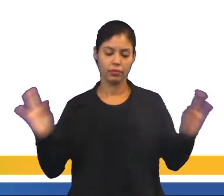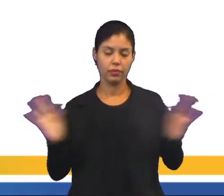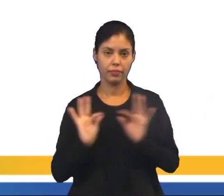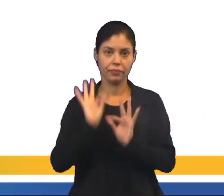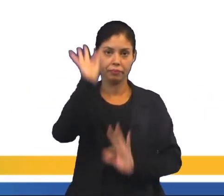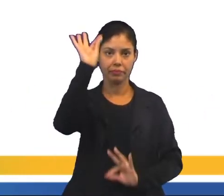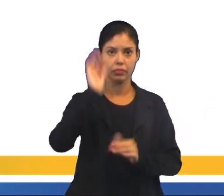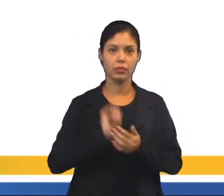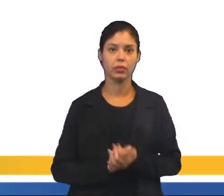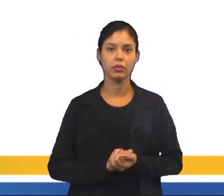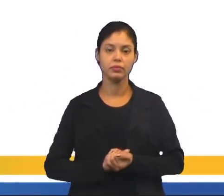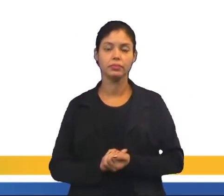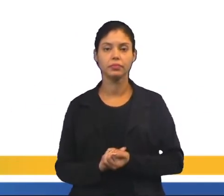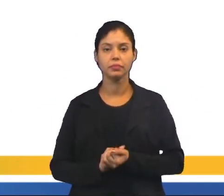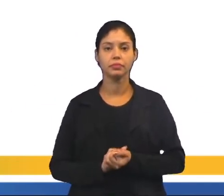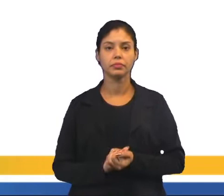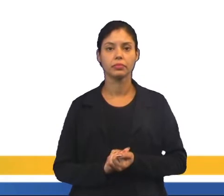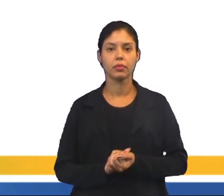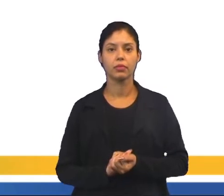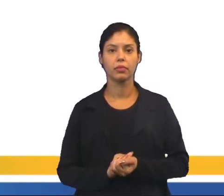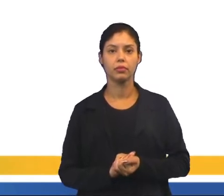dimensão. Vamos continuar.